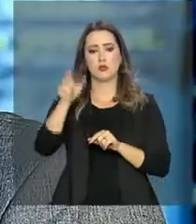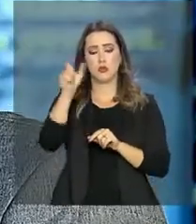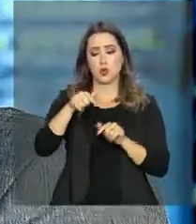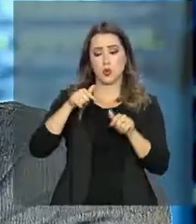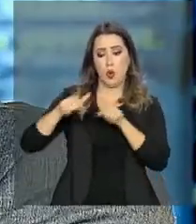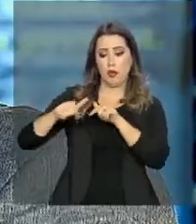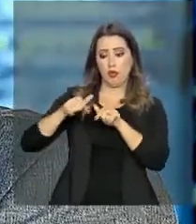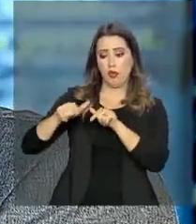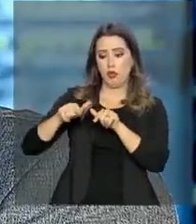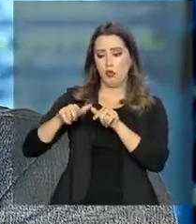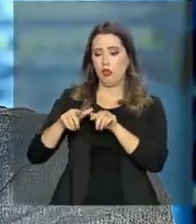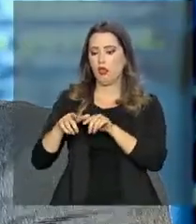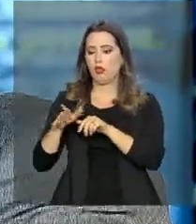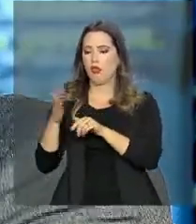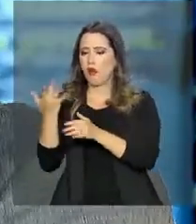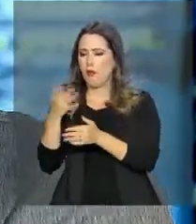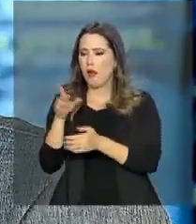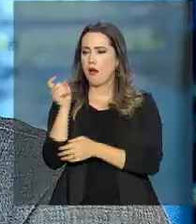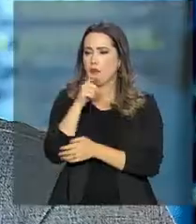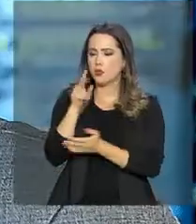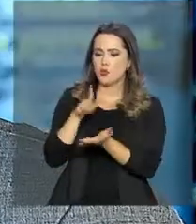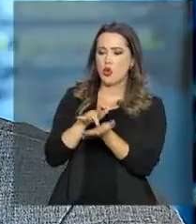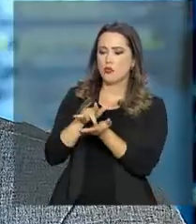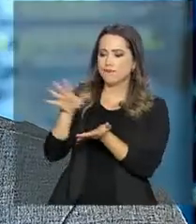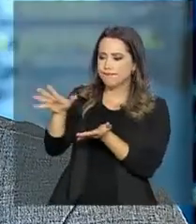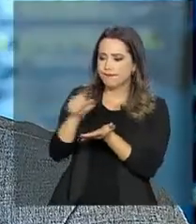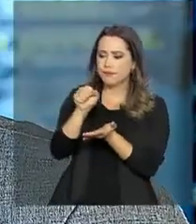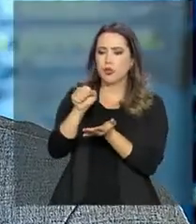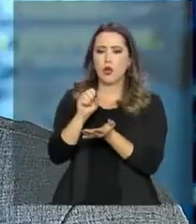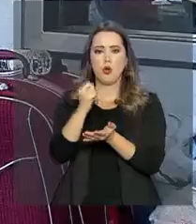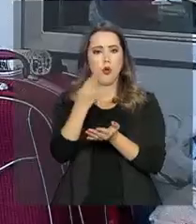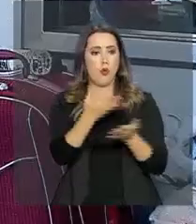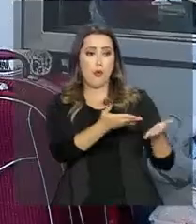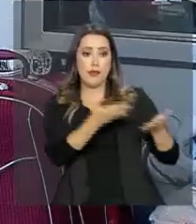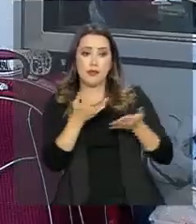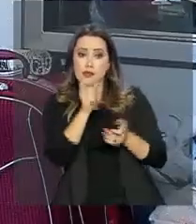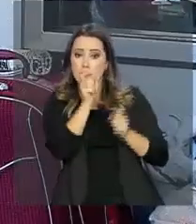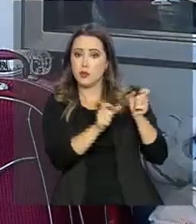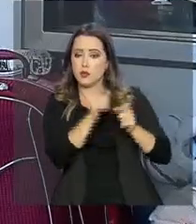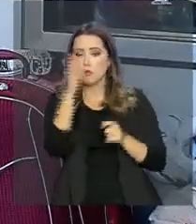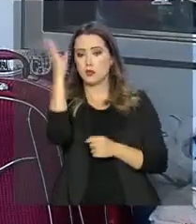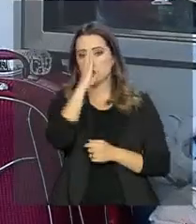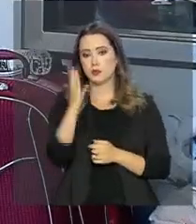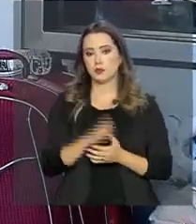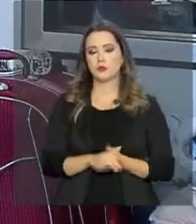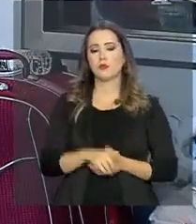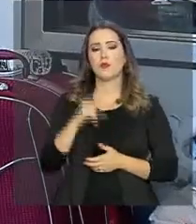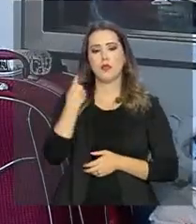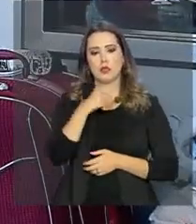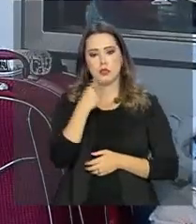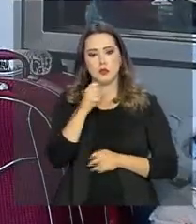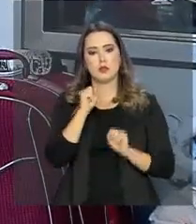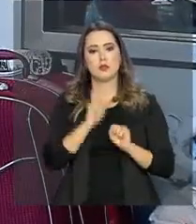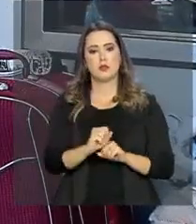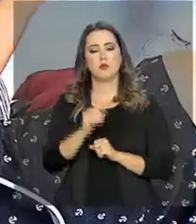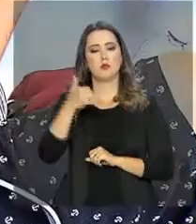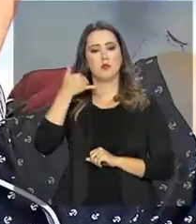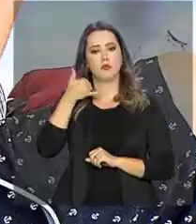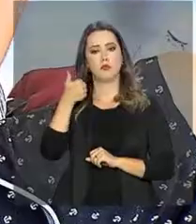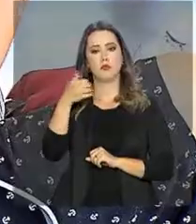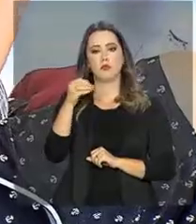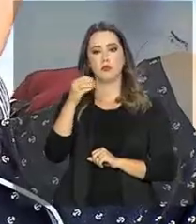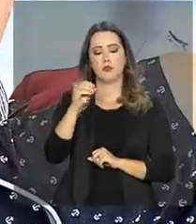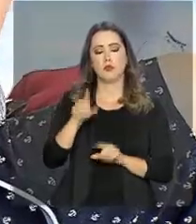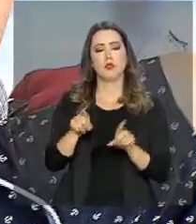atua levando pessoas para fora, como recebendo pessoas no Brasil. As denúncias podem ser feitas pelo Disque 100 e